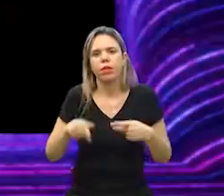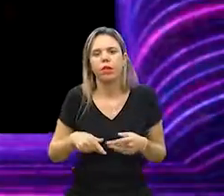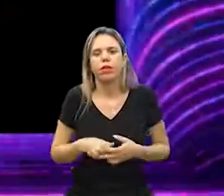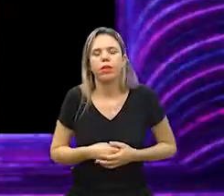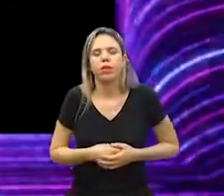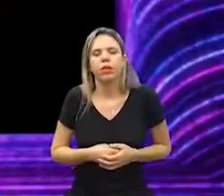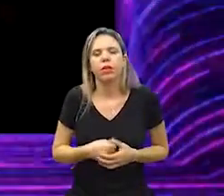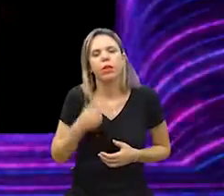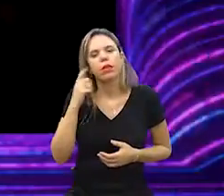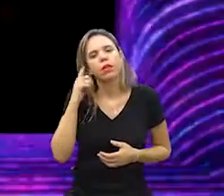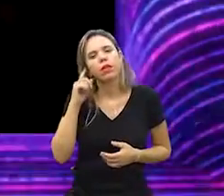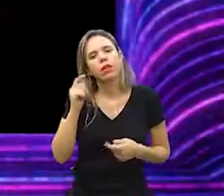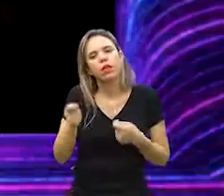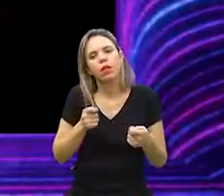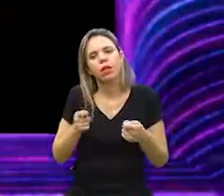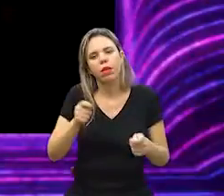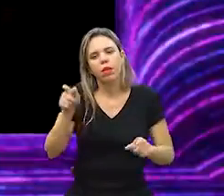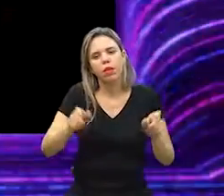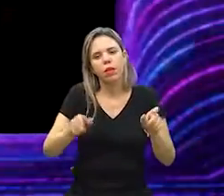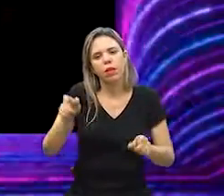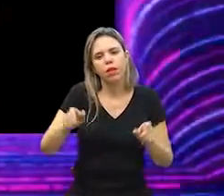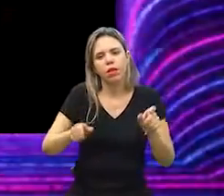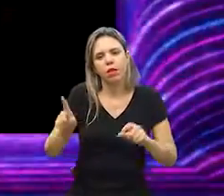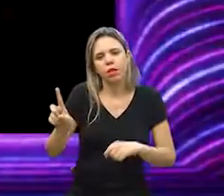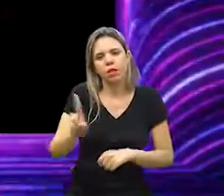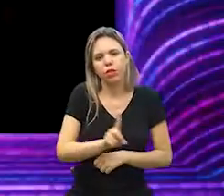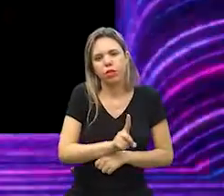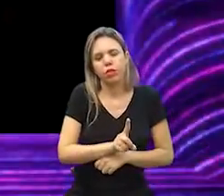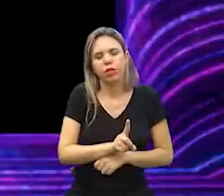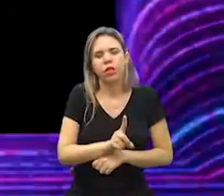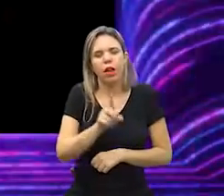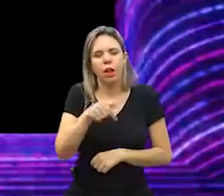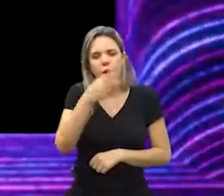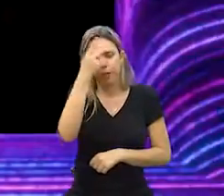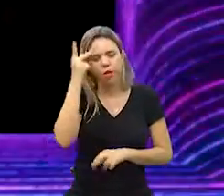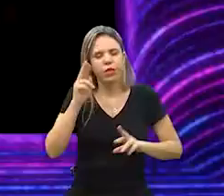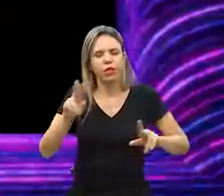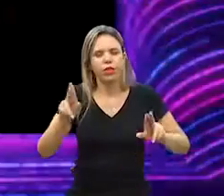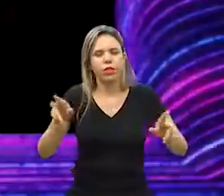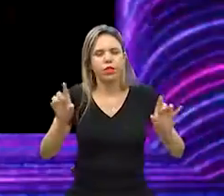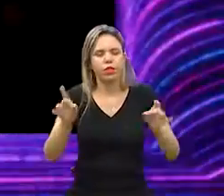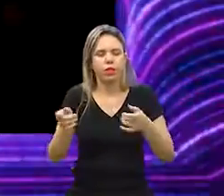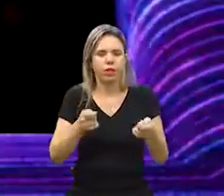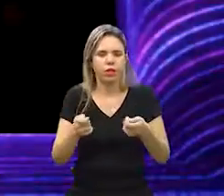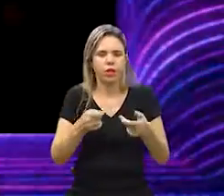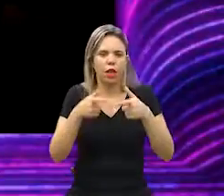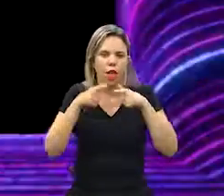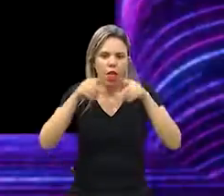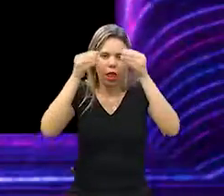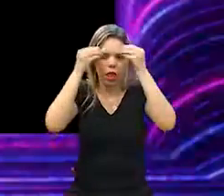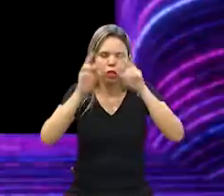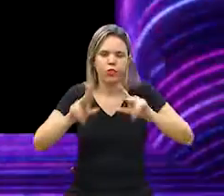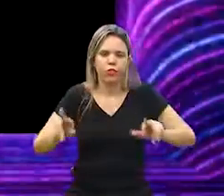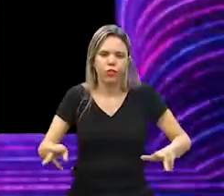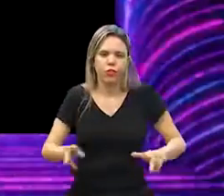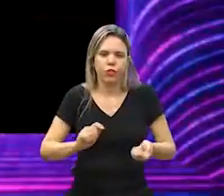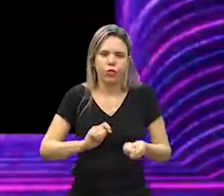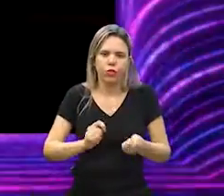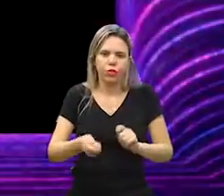né? Então, quando você lida, cada paciente que chega no seu consultório é uma pessoa diferente, você tem que lidar com uma linguagem às vezes